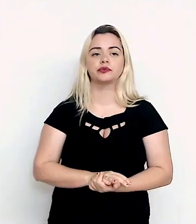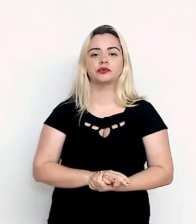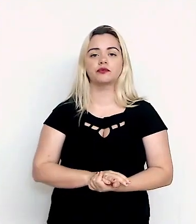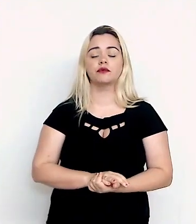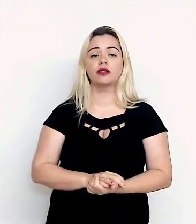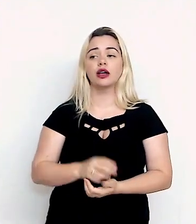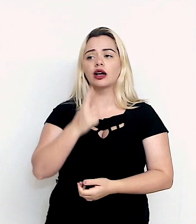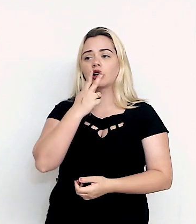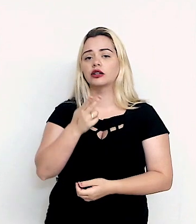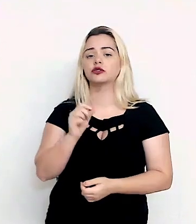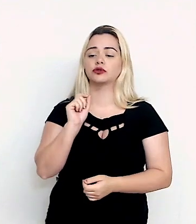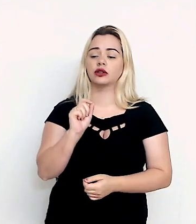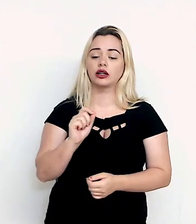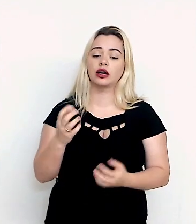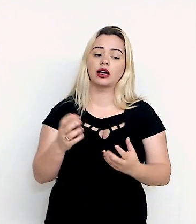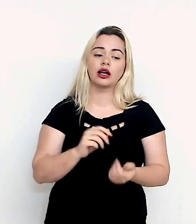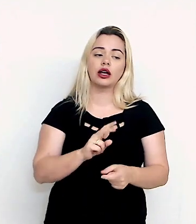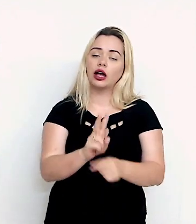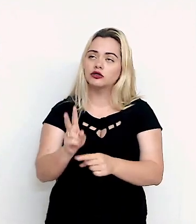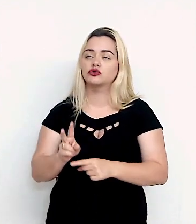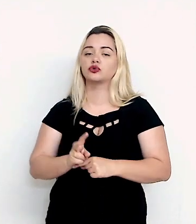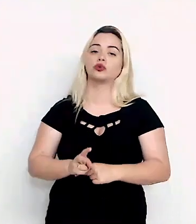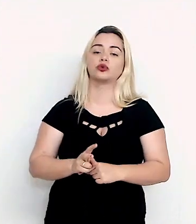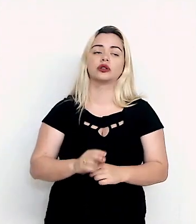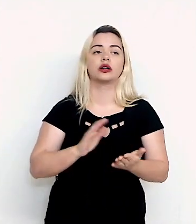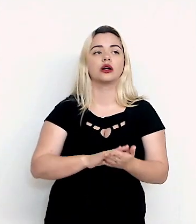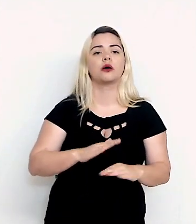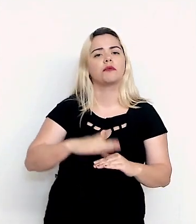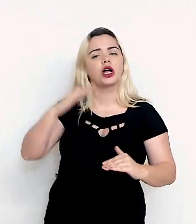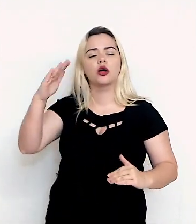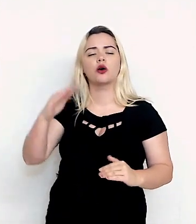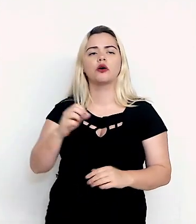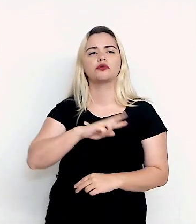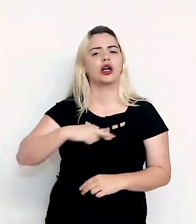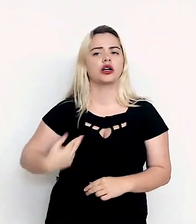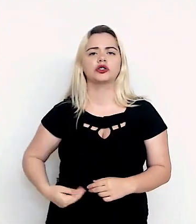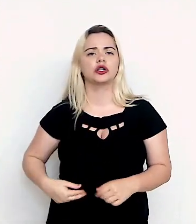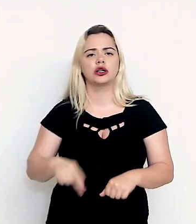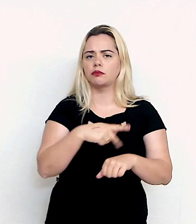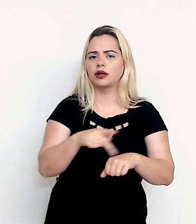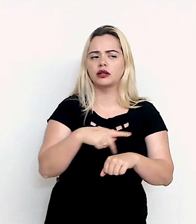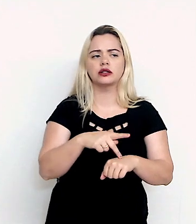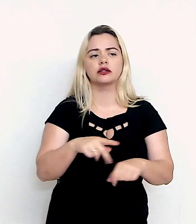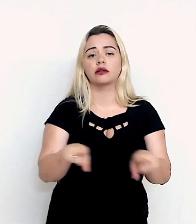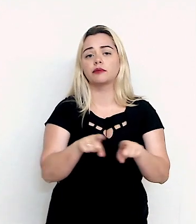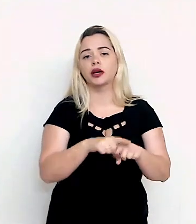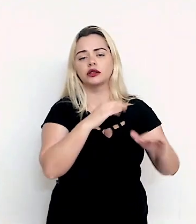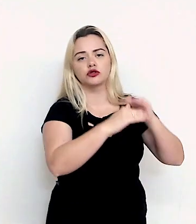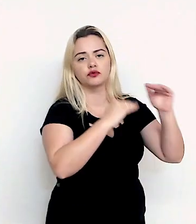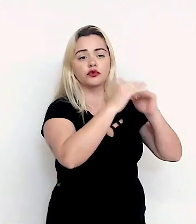acho que atribuem uma proporção um pouco maior China e a outros países em desenvolvimento